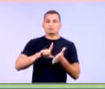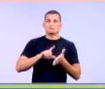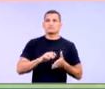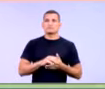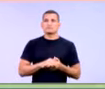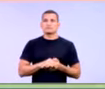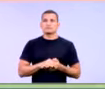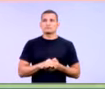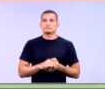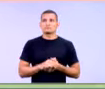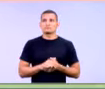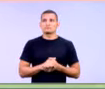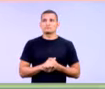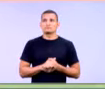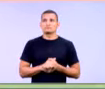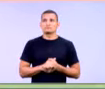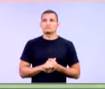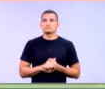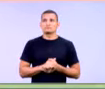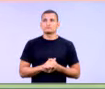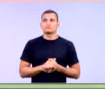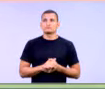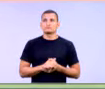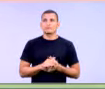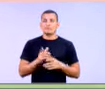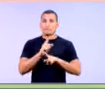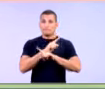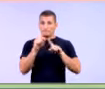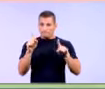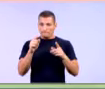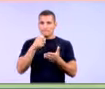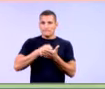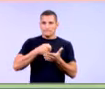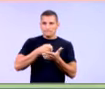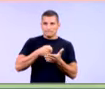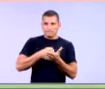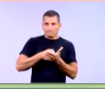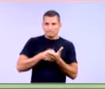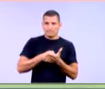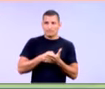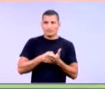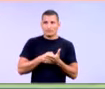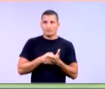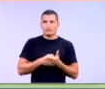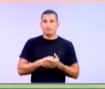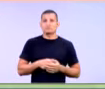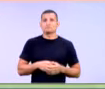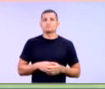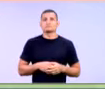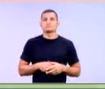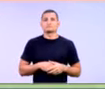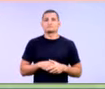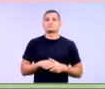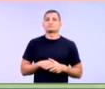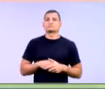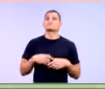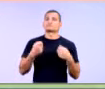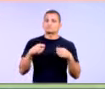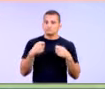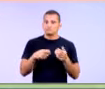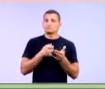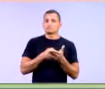estão trocadas, né? O não obrigatório deve obrigatoriamente pagar